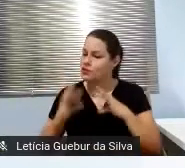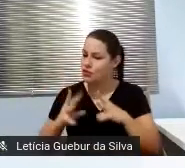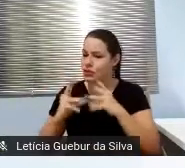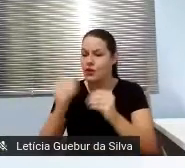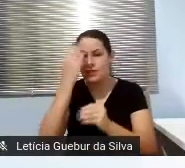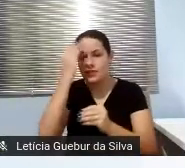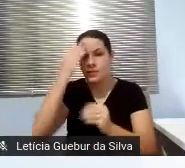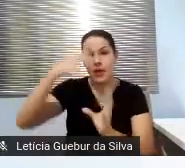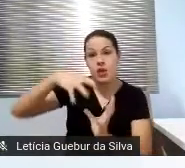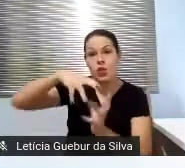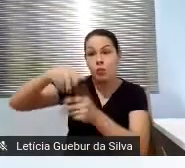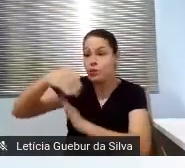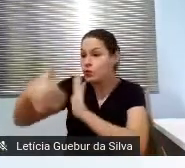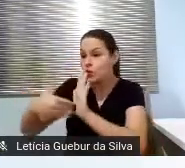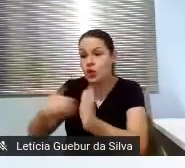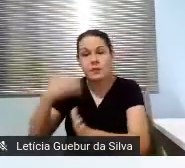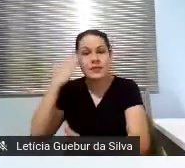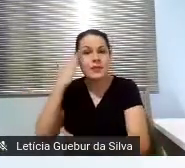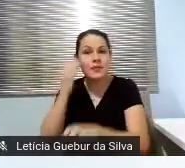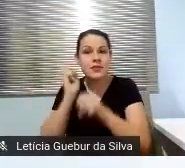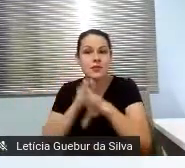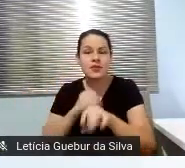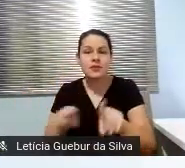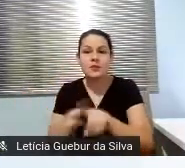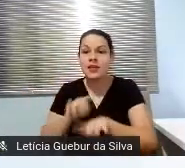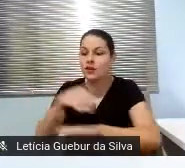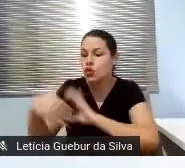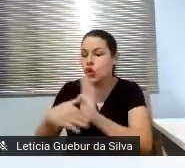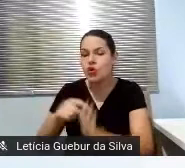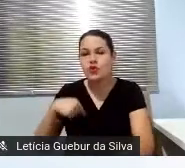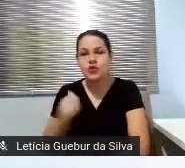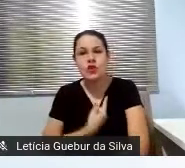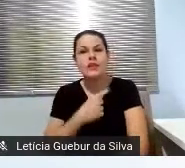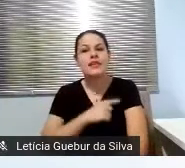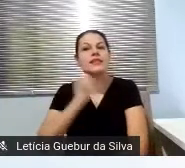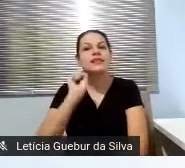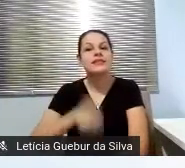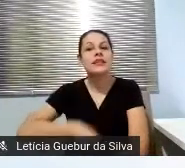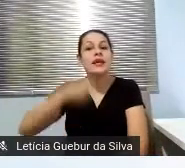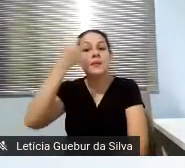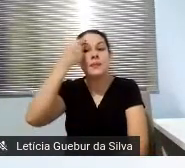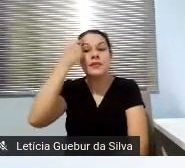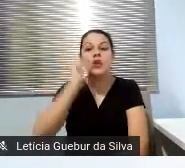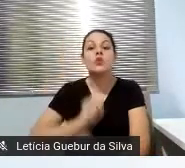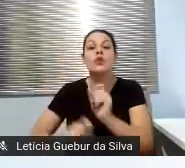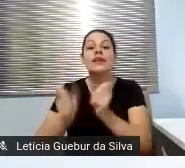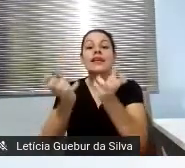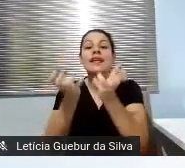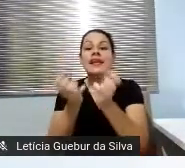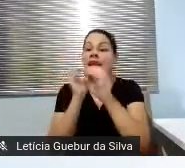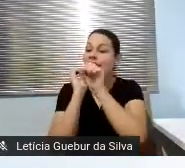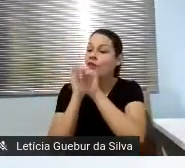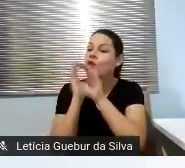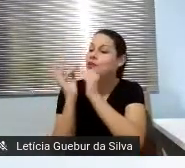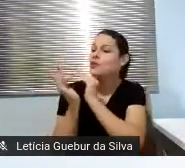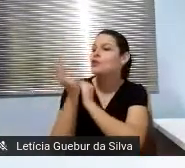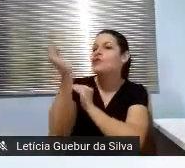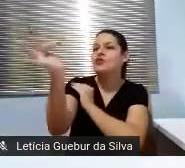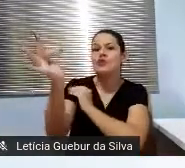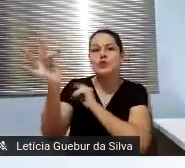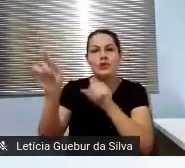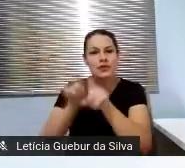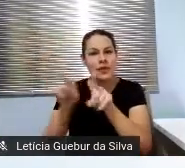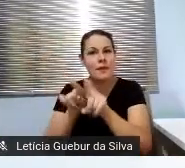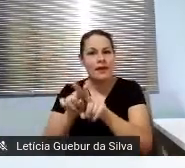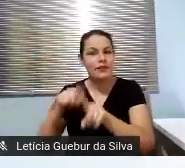mundo, para nós projetarmos de um ponto de vista da educação no